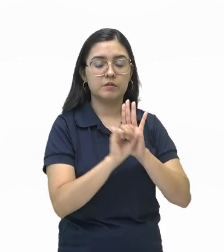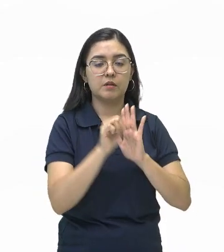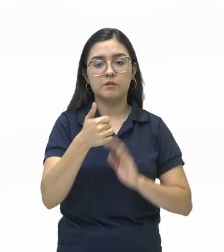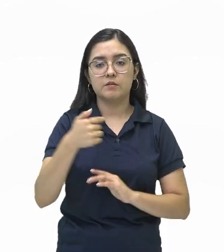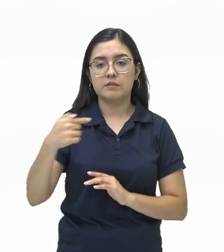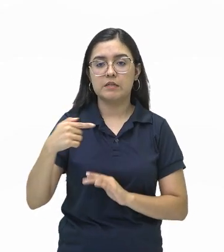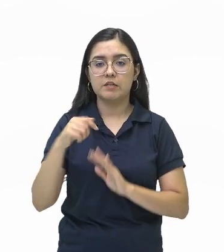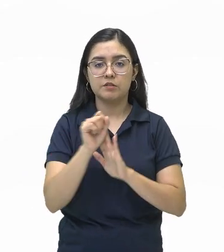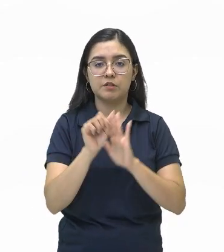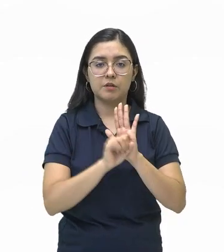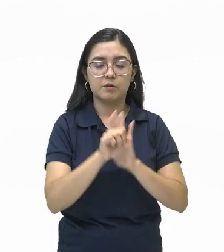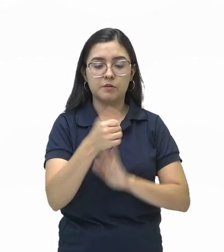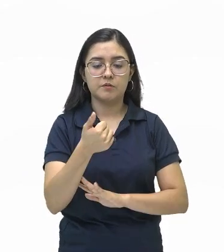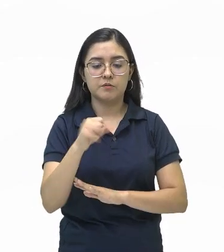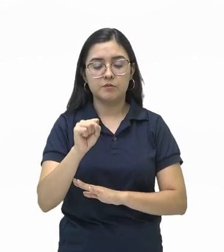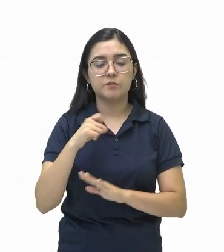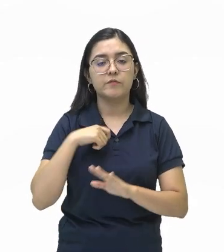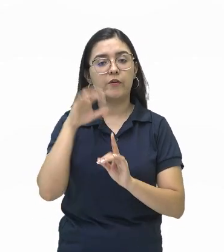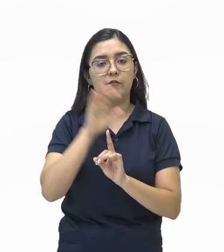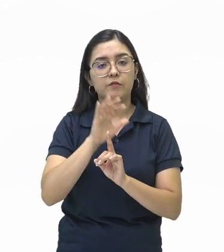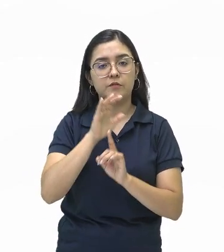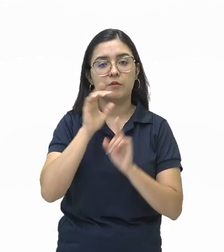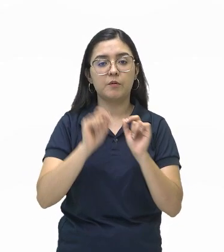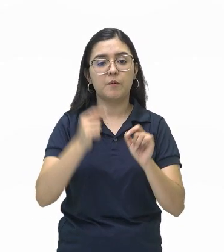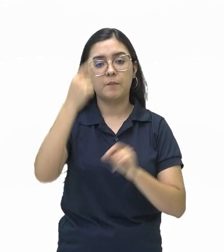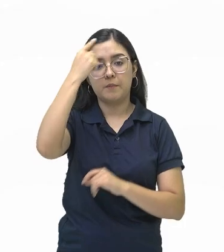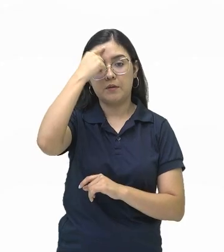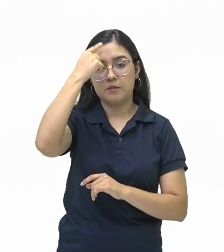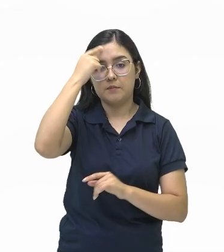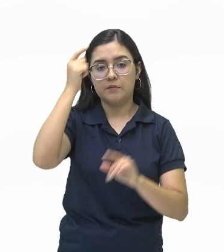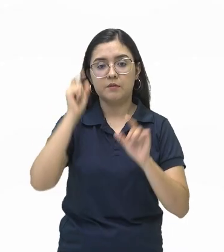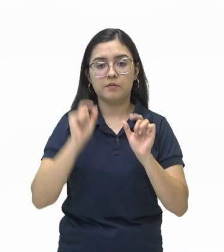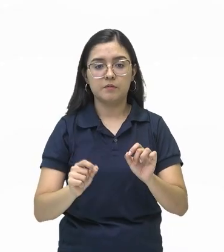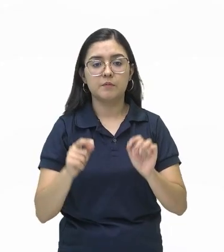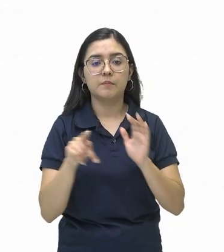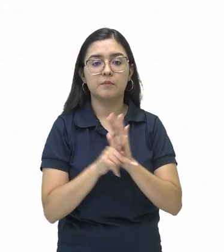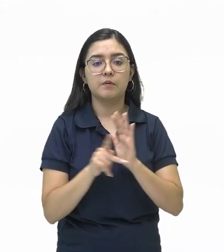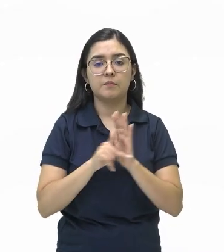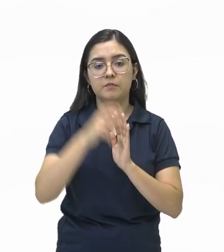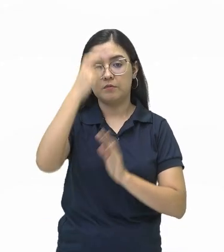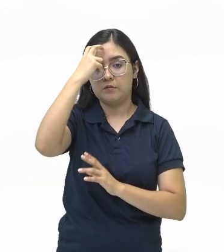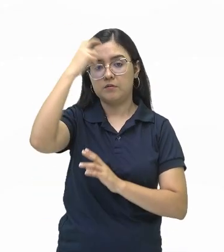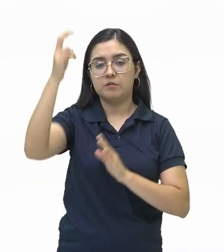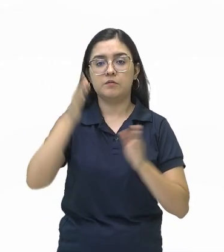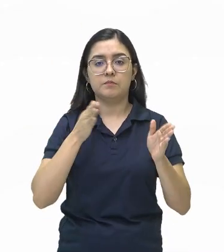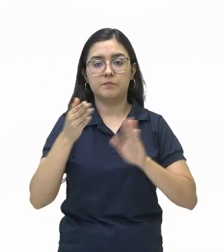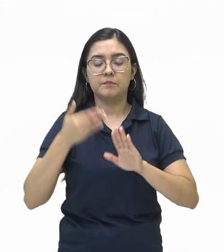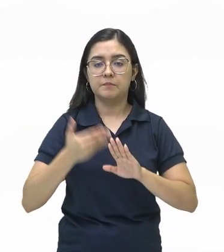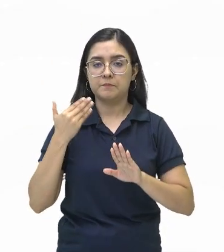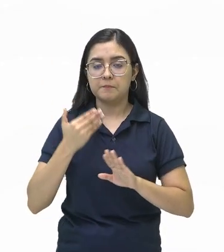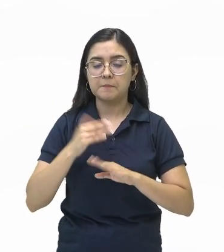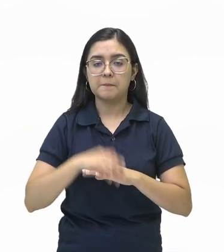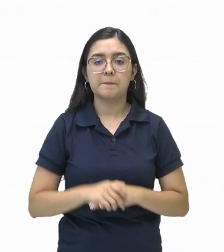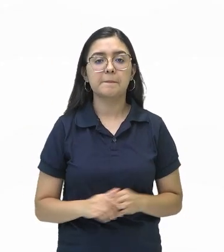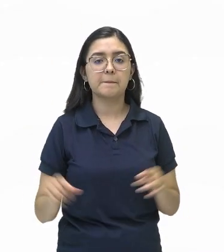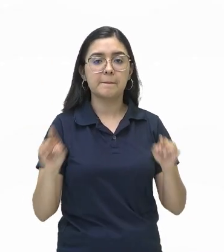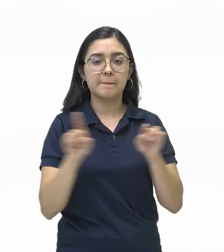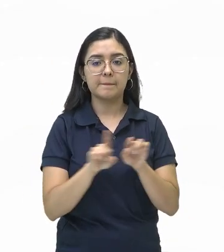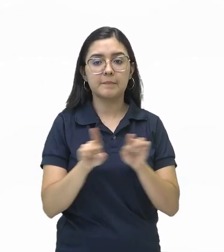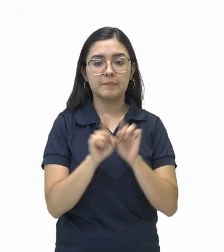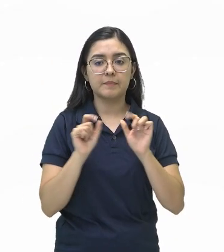17, 18, que vai influenciar o quê? O pensamento dos intelectuais da época, tá? E até